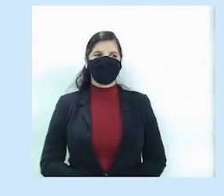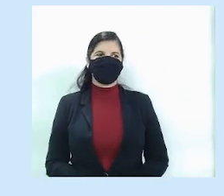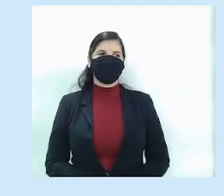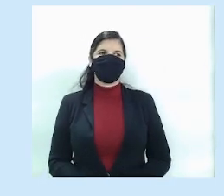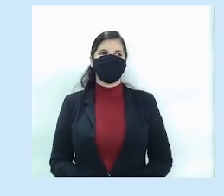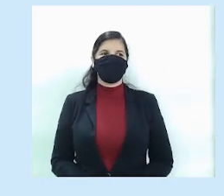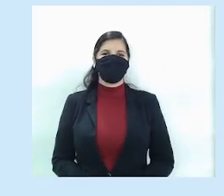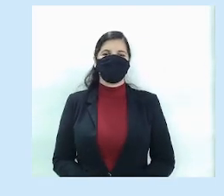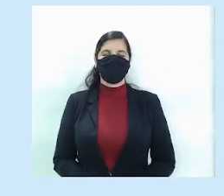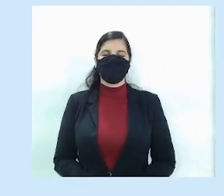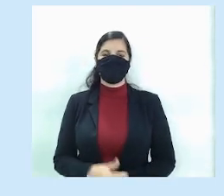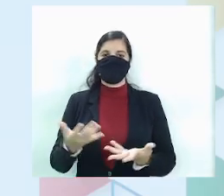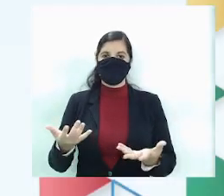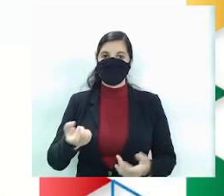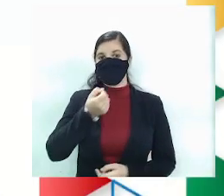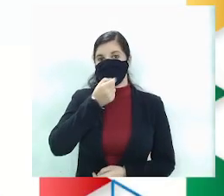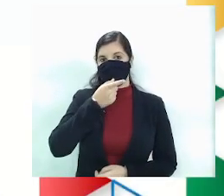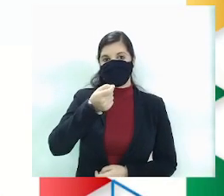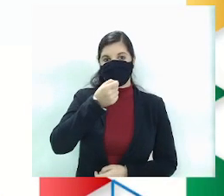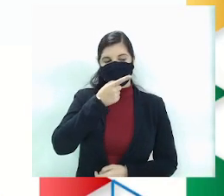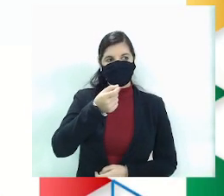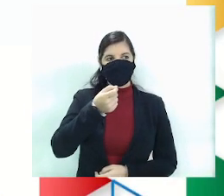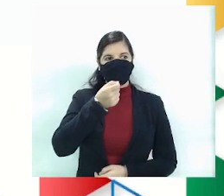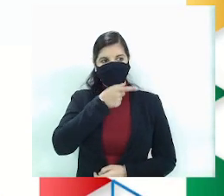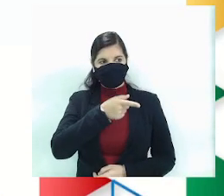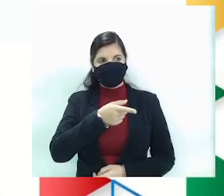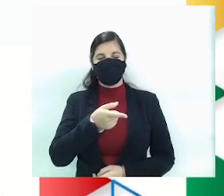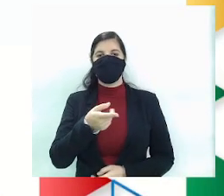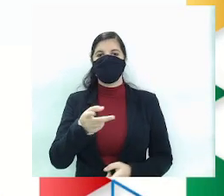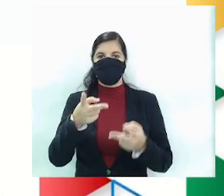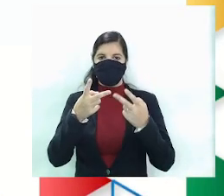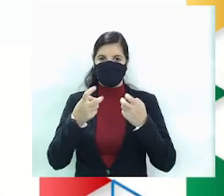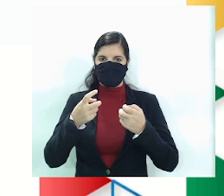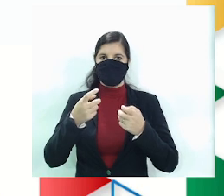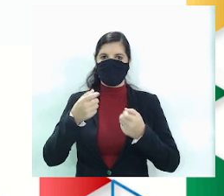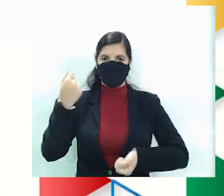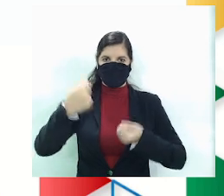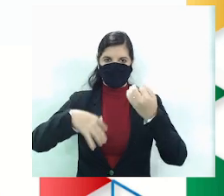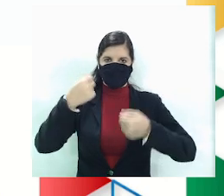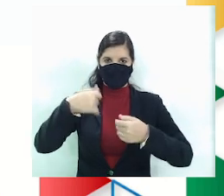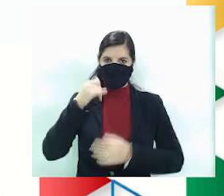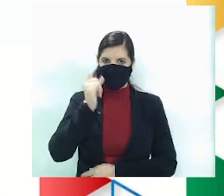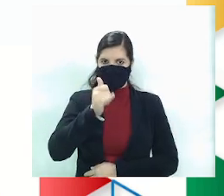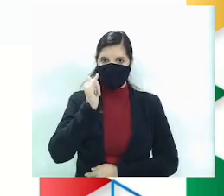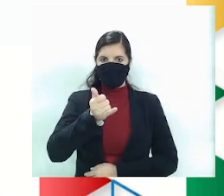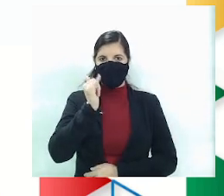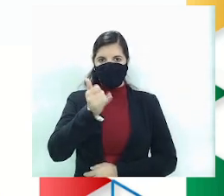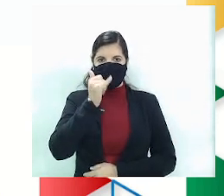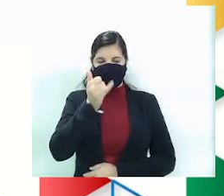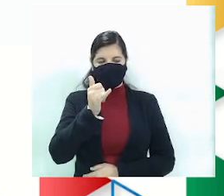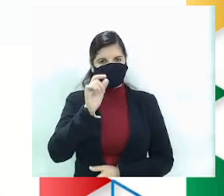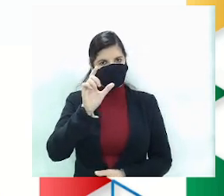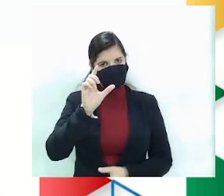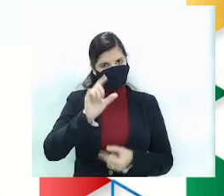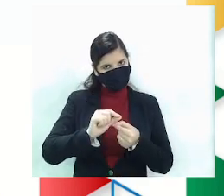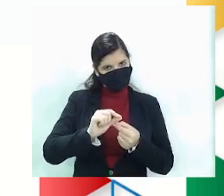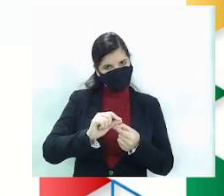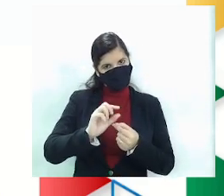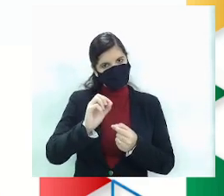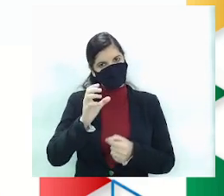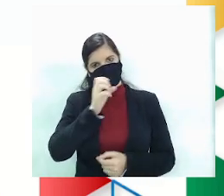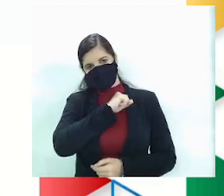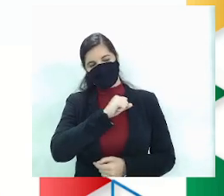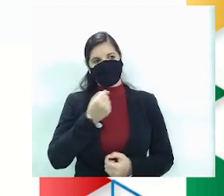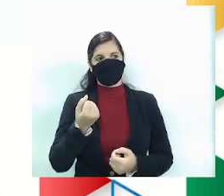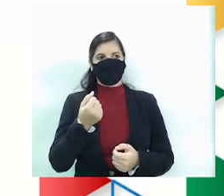Bom, pessoal, as piadas, como vocês podem ver aí na tela, são narrativas mínimas ou diálogos breves